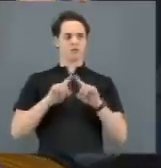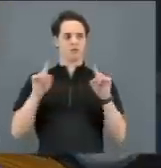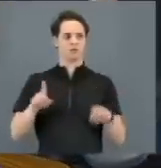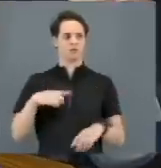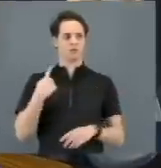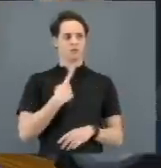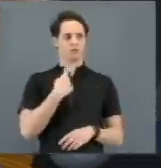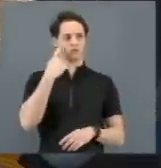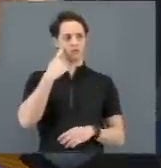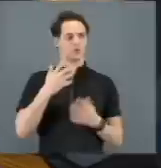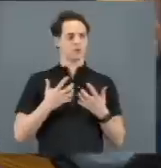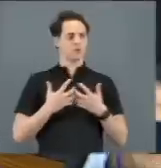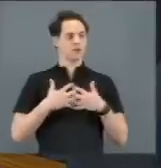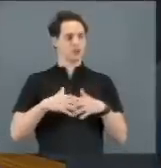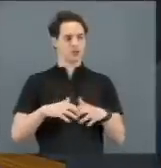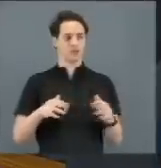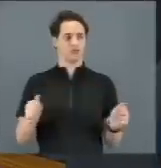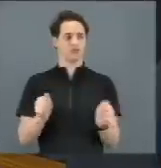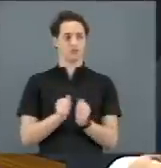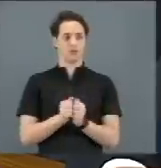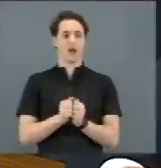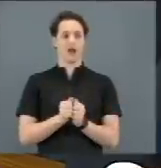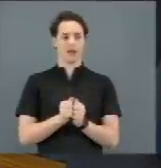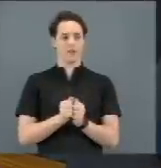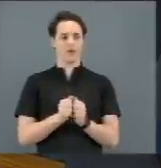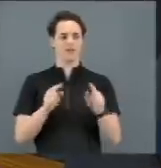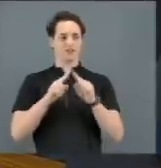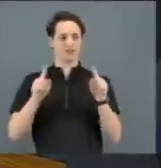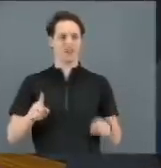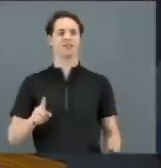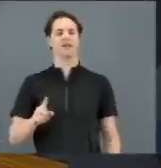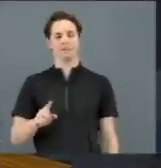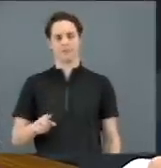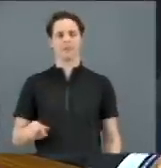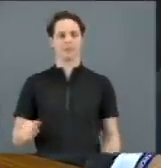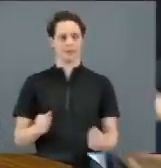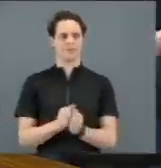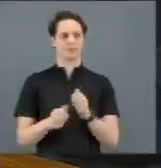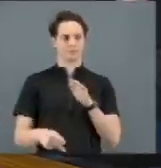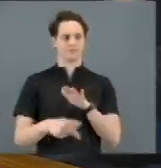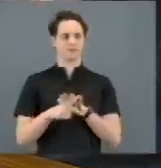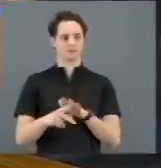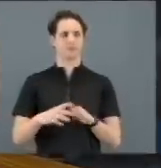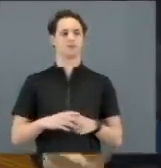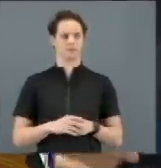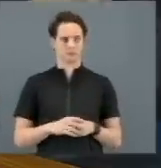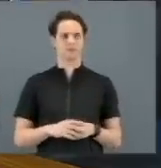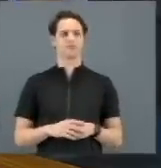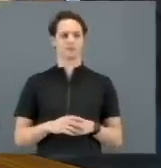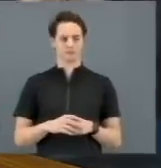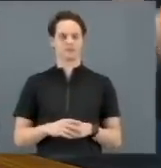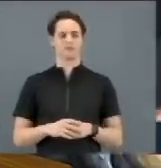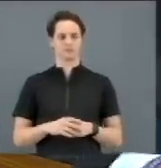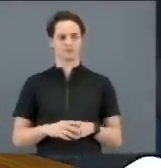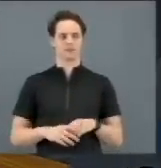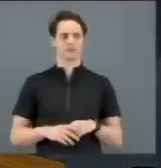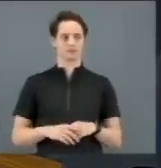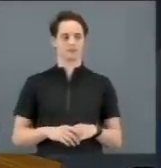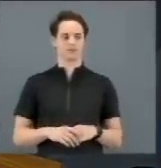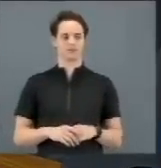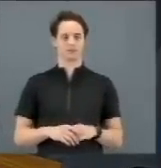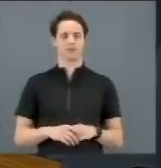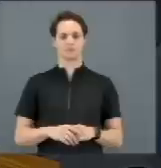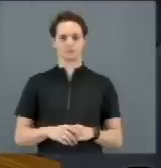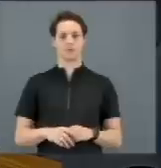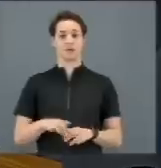inclusive, eu sou proibido de visitar as pessoas na Papuda e na Comé, porque eu fiquei sabendo disso, inclusive, quando nós já aprovamos que uma comissão de senadores ia visitar os